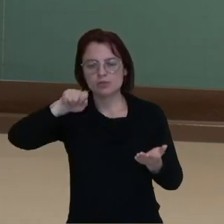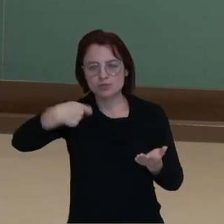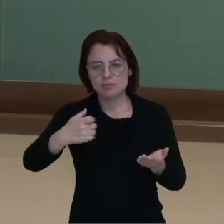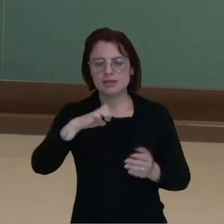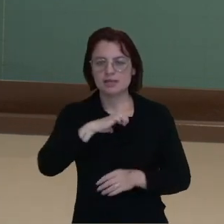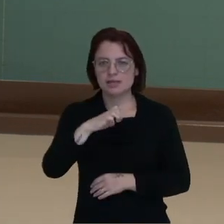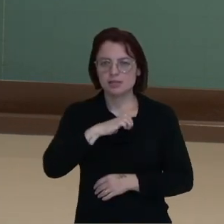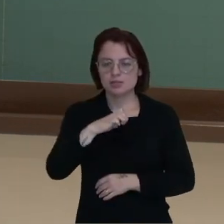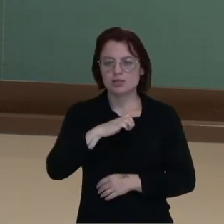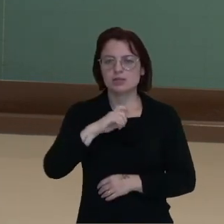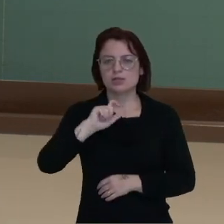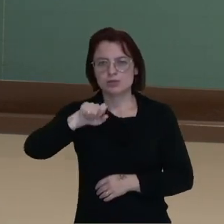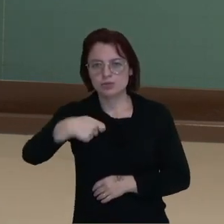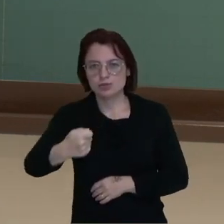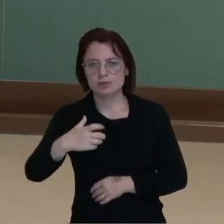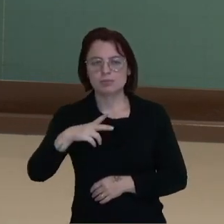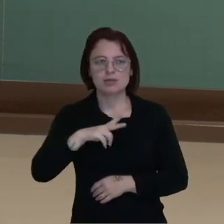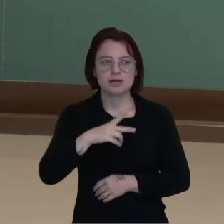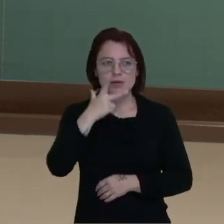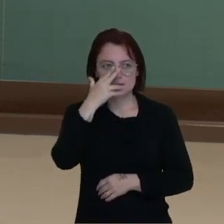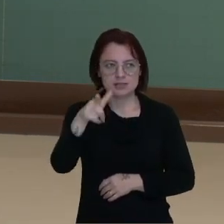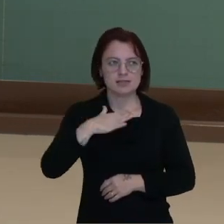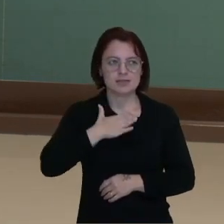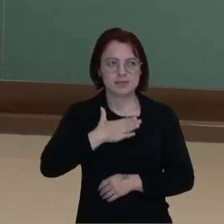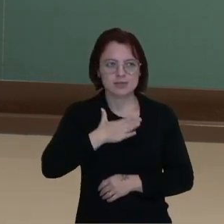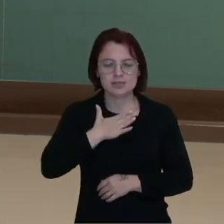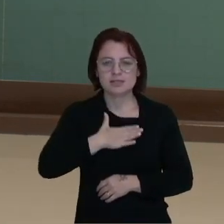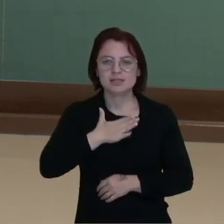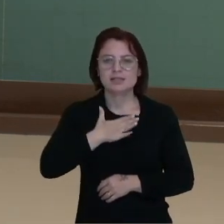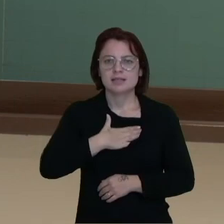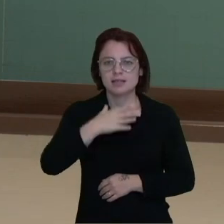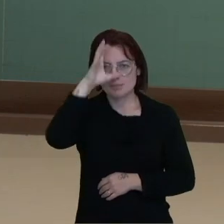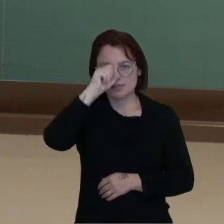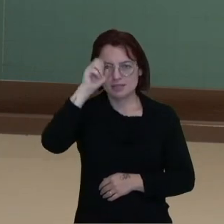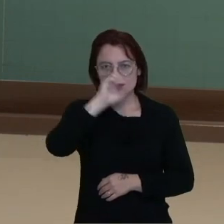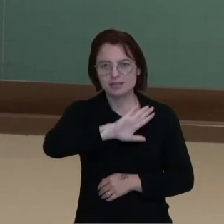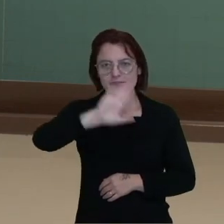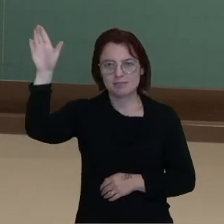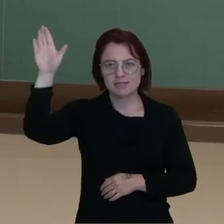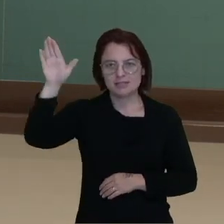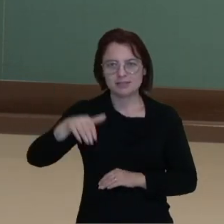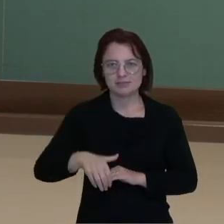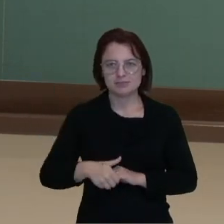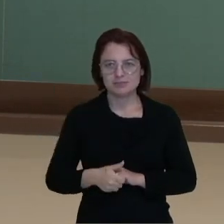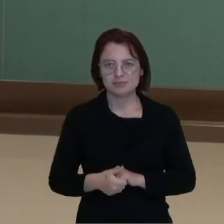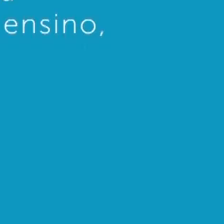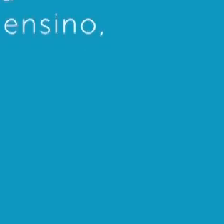pouco sobre moral. Espero que vocês tenham gostado, aprendido e até mais!